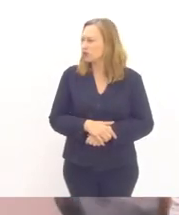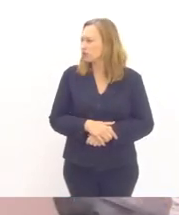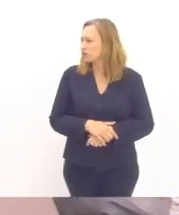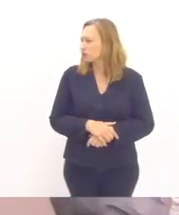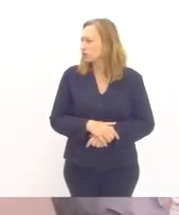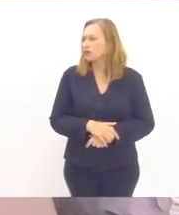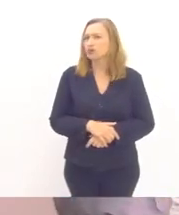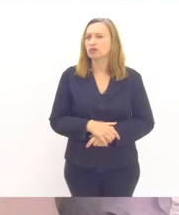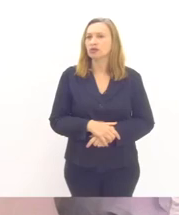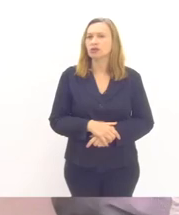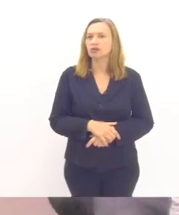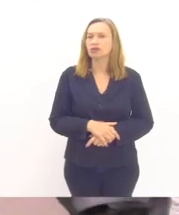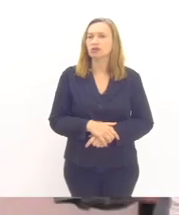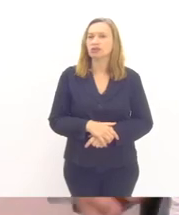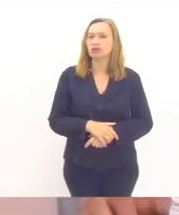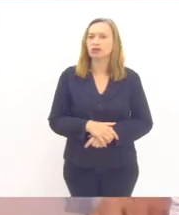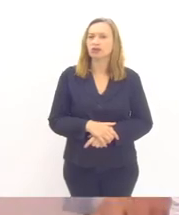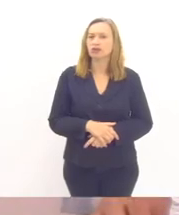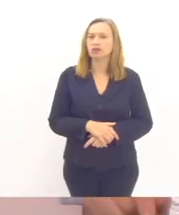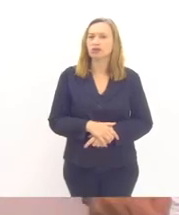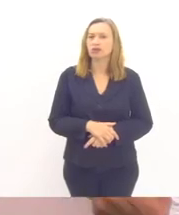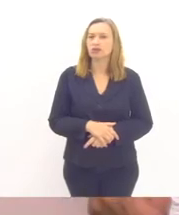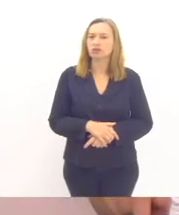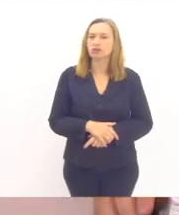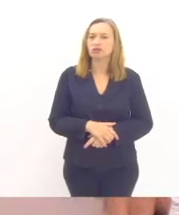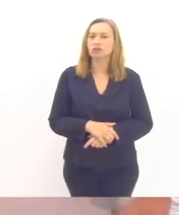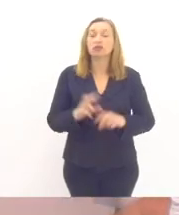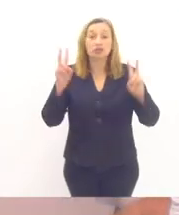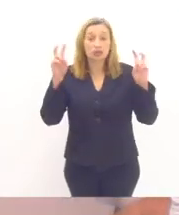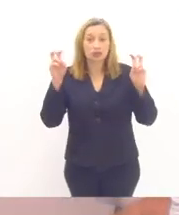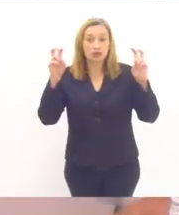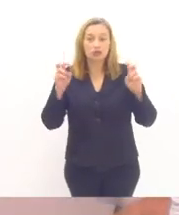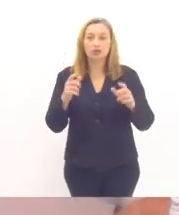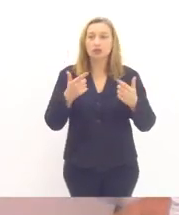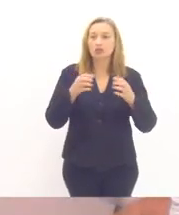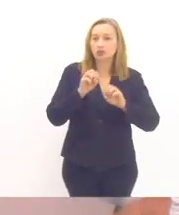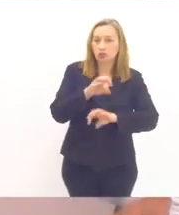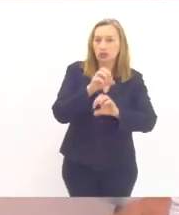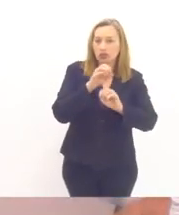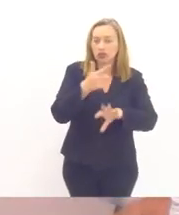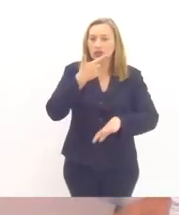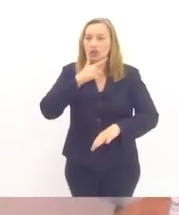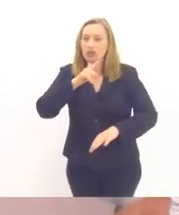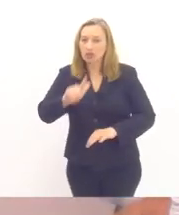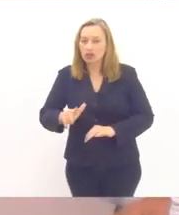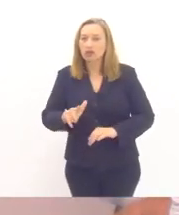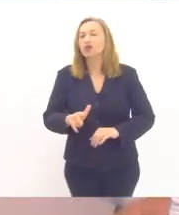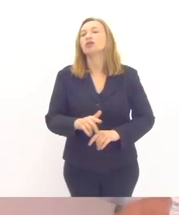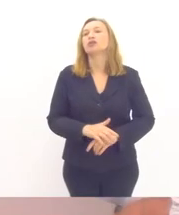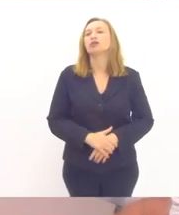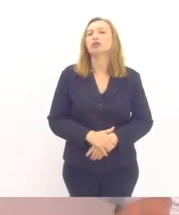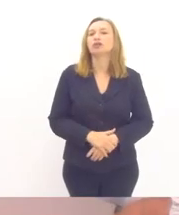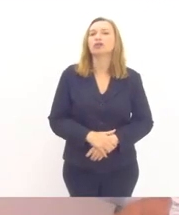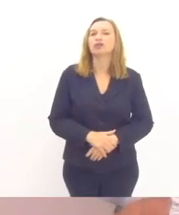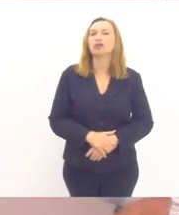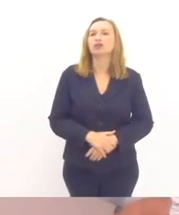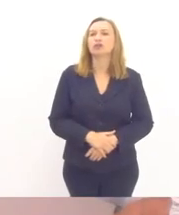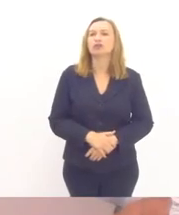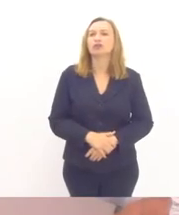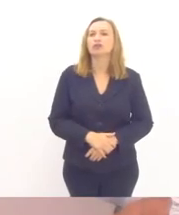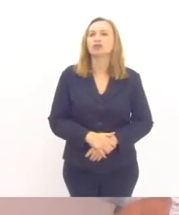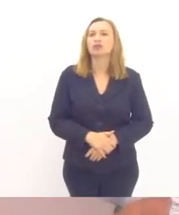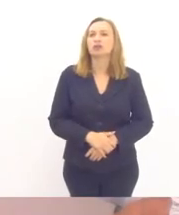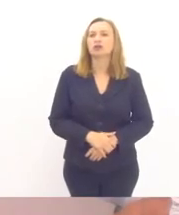abordagem, né, dessa, né, questão do ensino de línguas, né, dessa perspectiva plurilingue, né, de uma forma